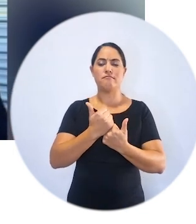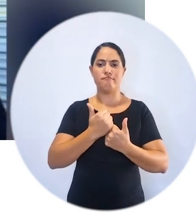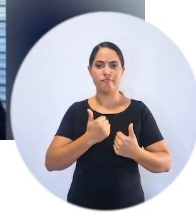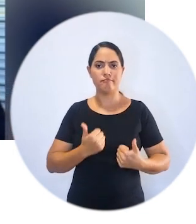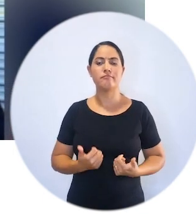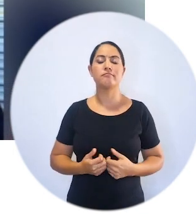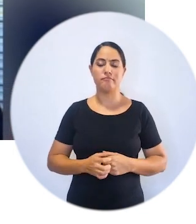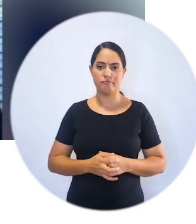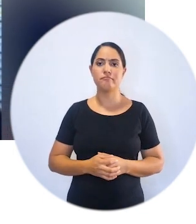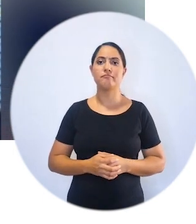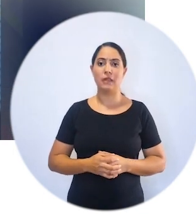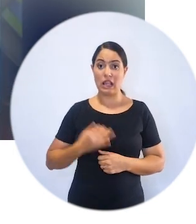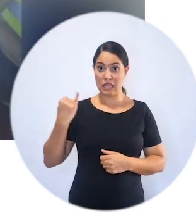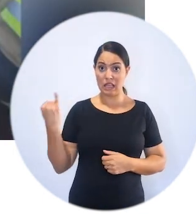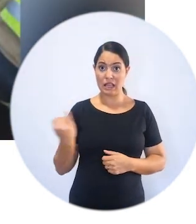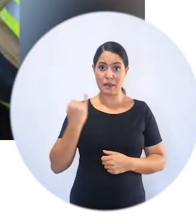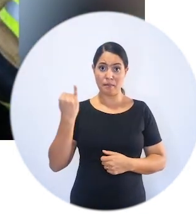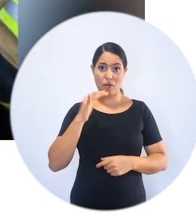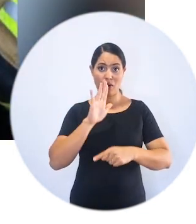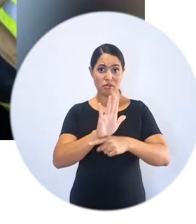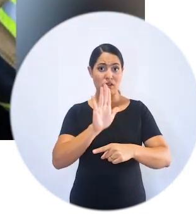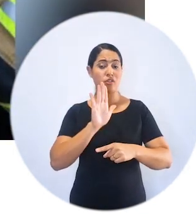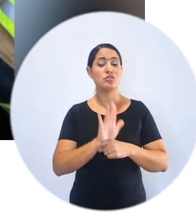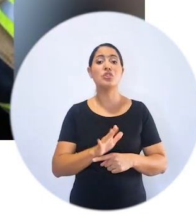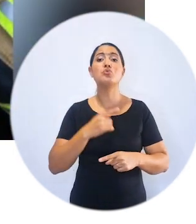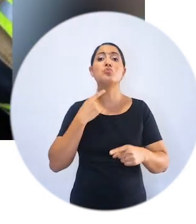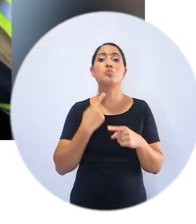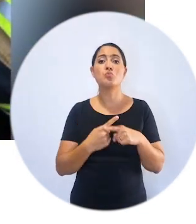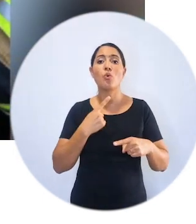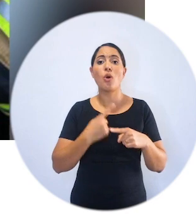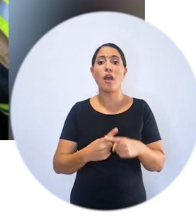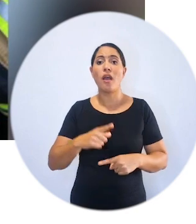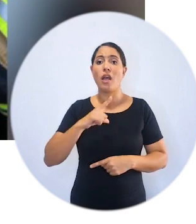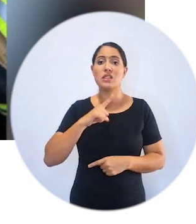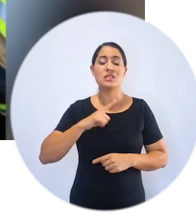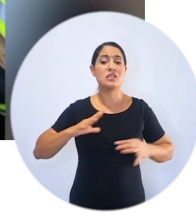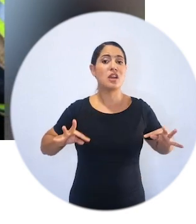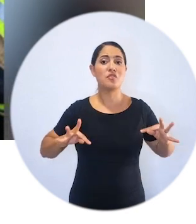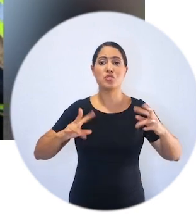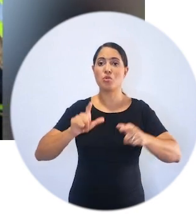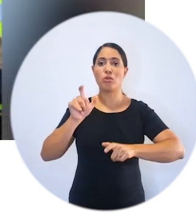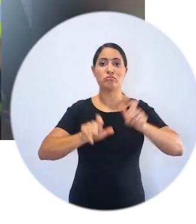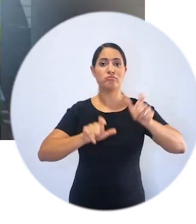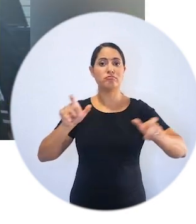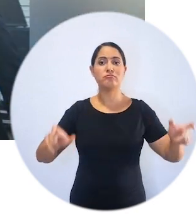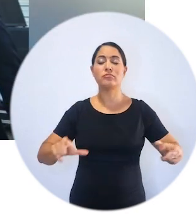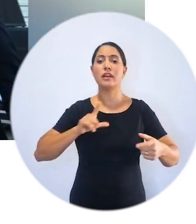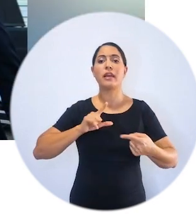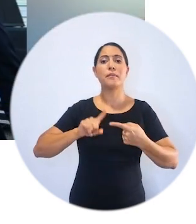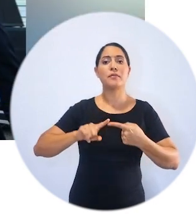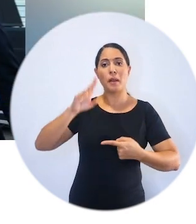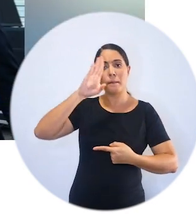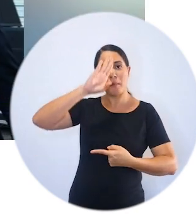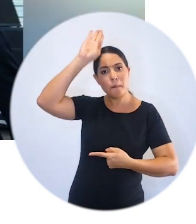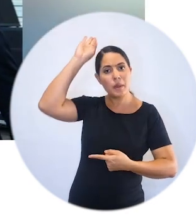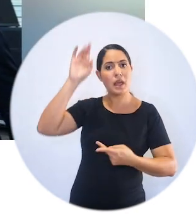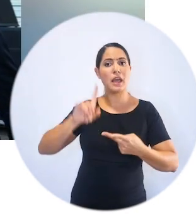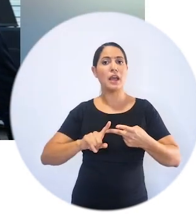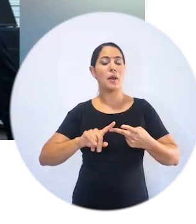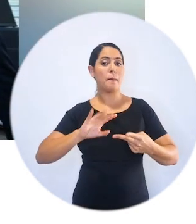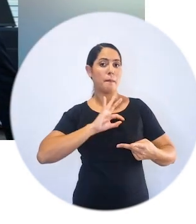crise, estendeu suas mãos e seus corações para nos apoiar. Foram decisivas a prontidão